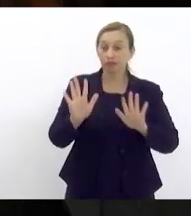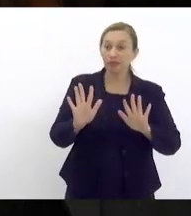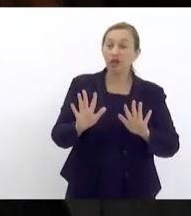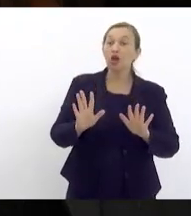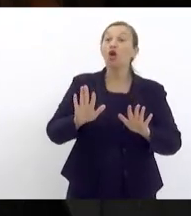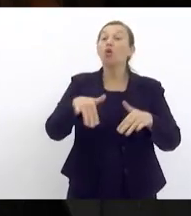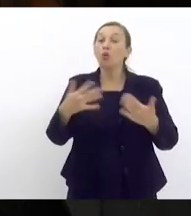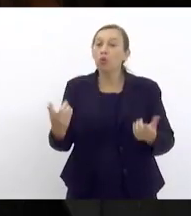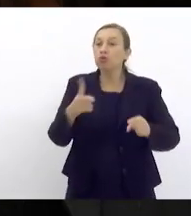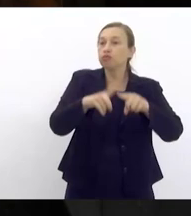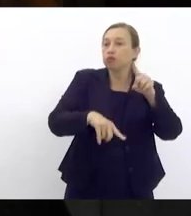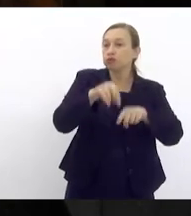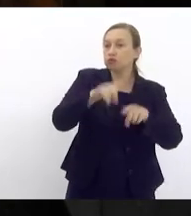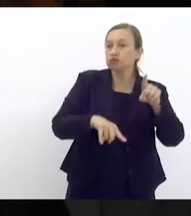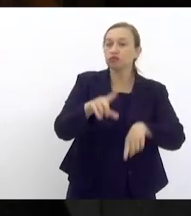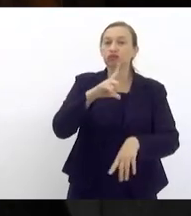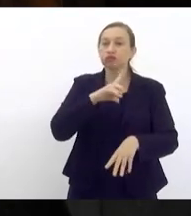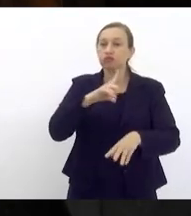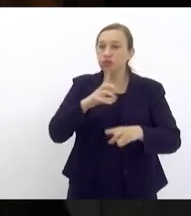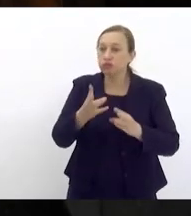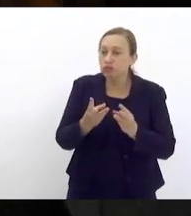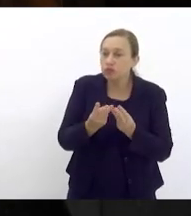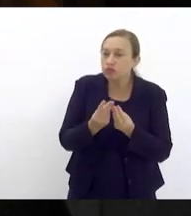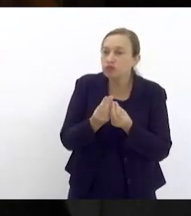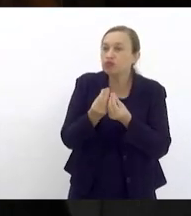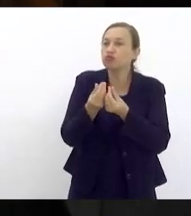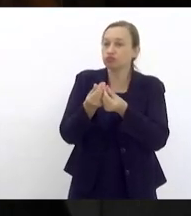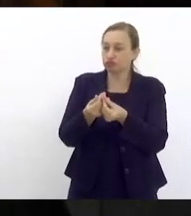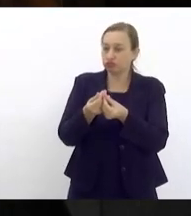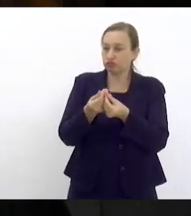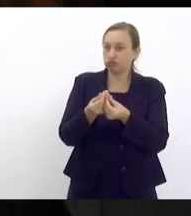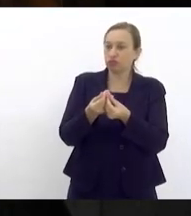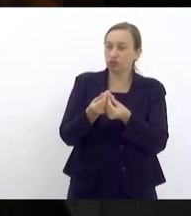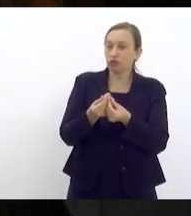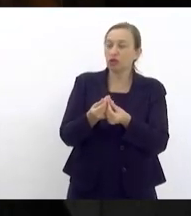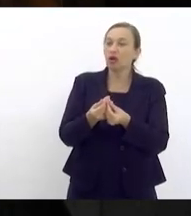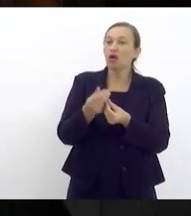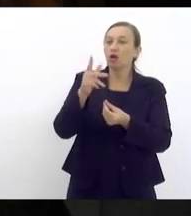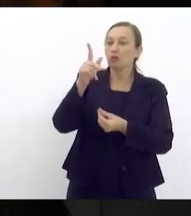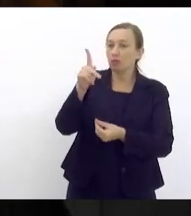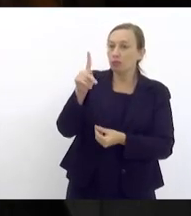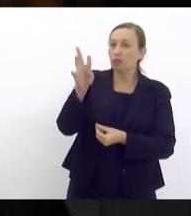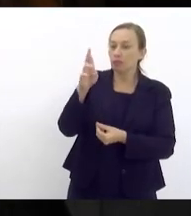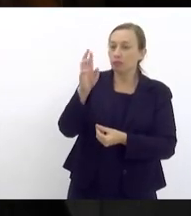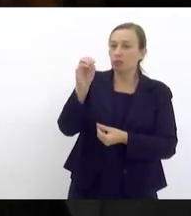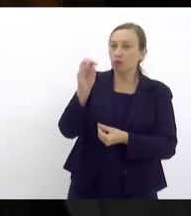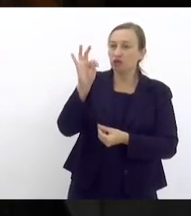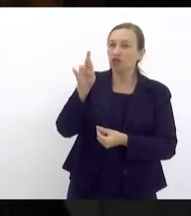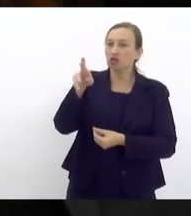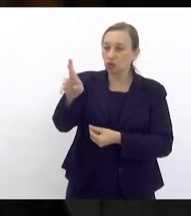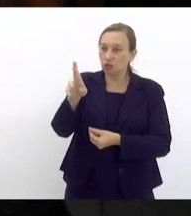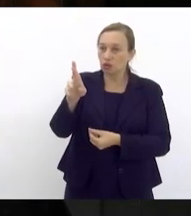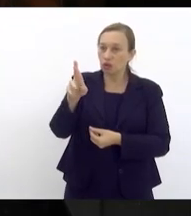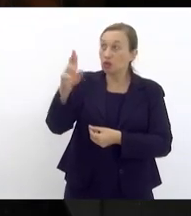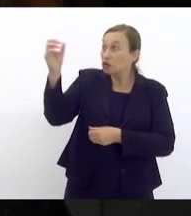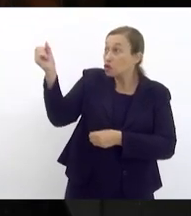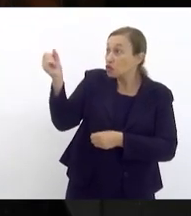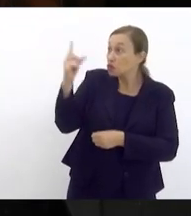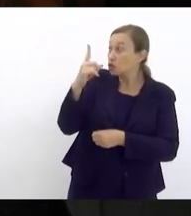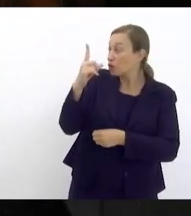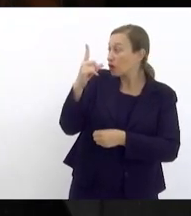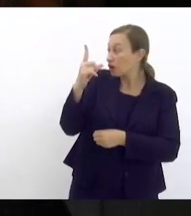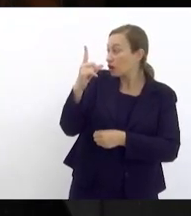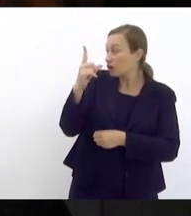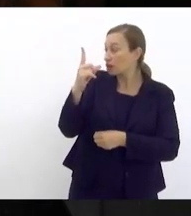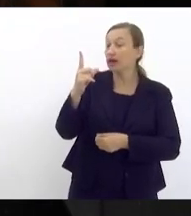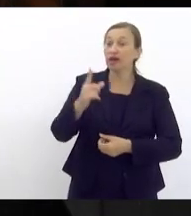essa substância basicamente protetores Solares e outros produtos que que acontece com essa com esse produto